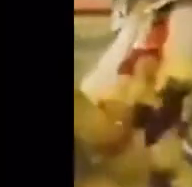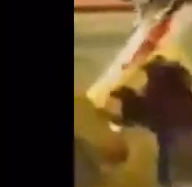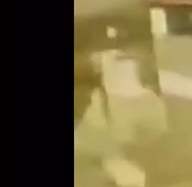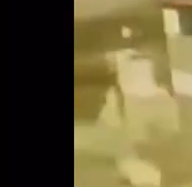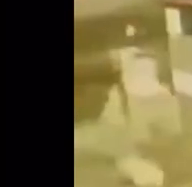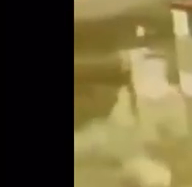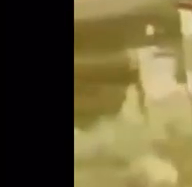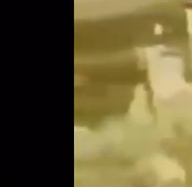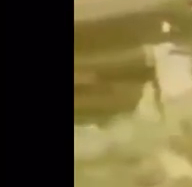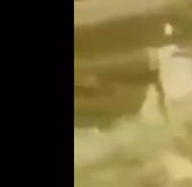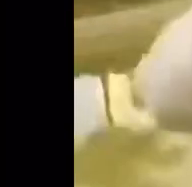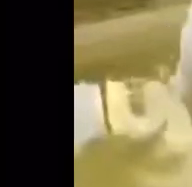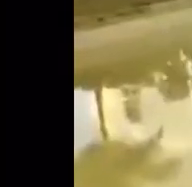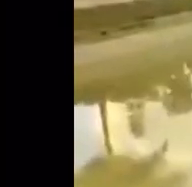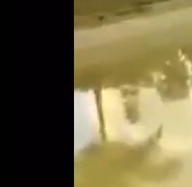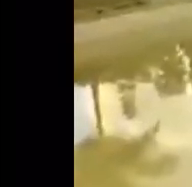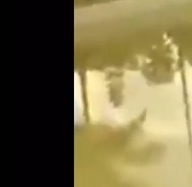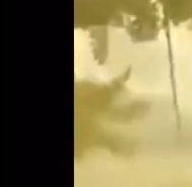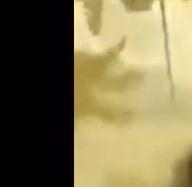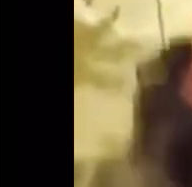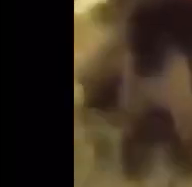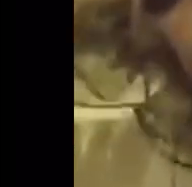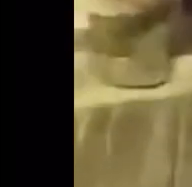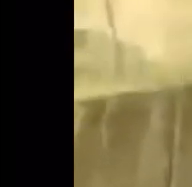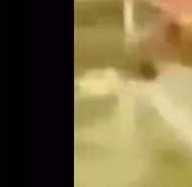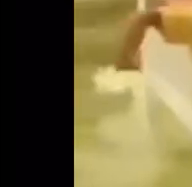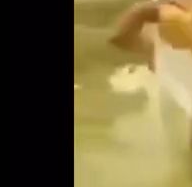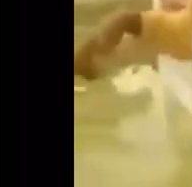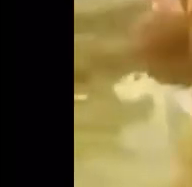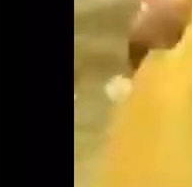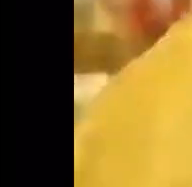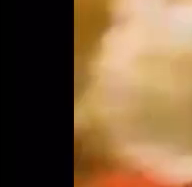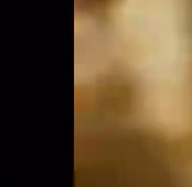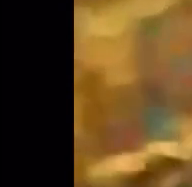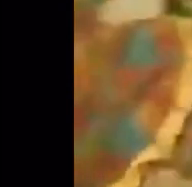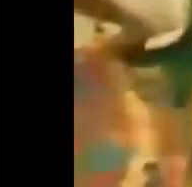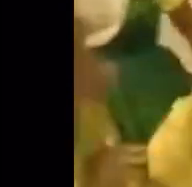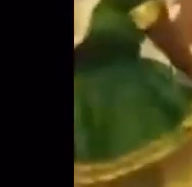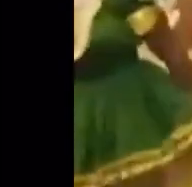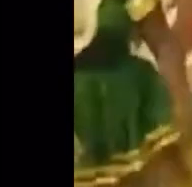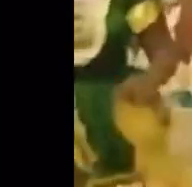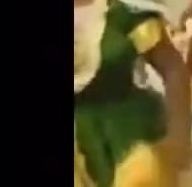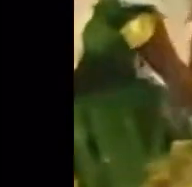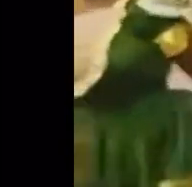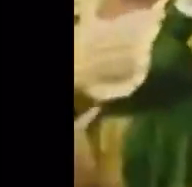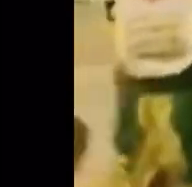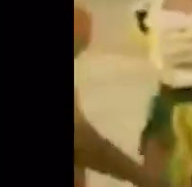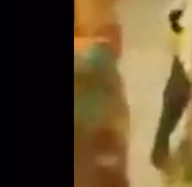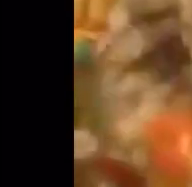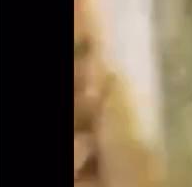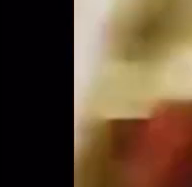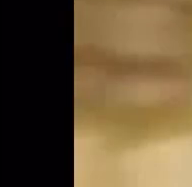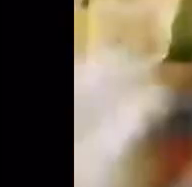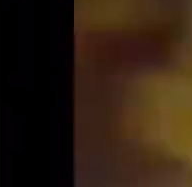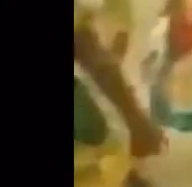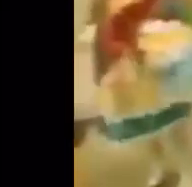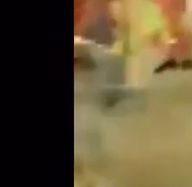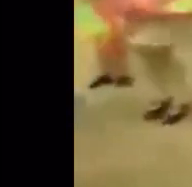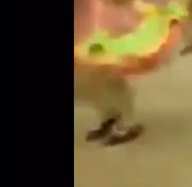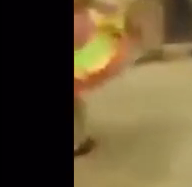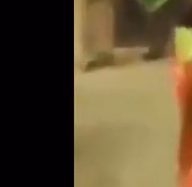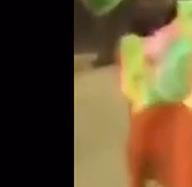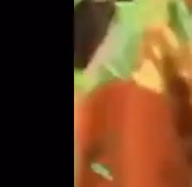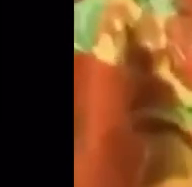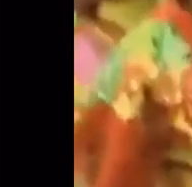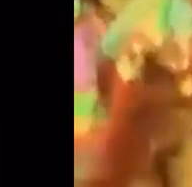segundo, no maior São João do mundo, tem forró, xote e baião, quadrilhas da região, sempre a se apresentar,